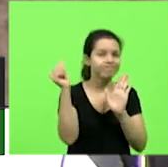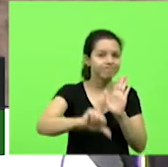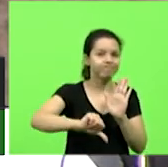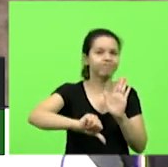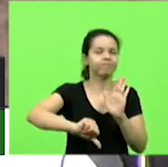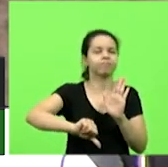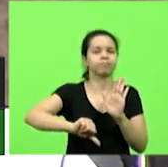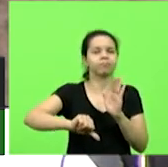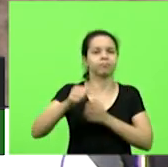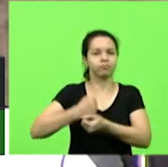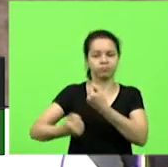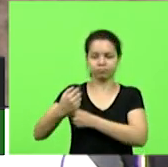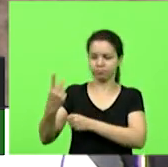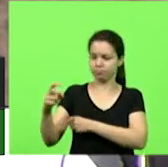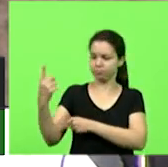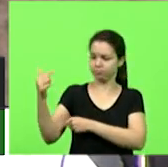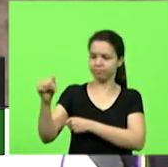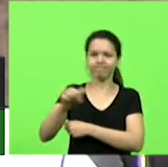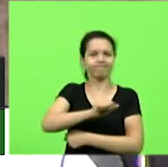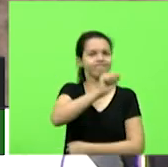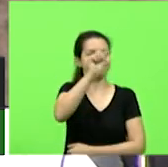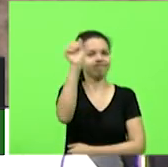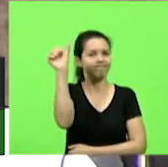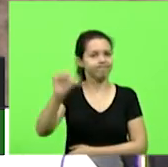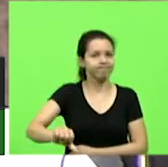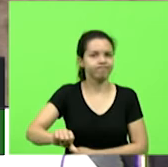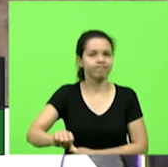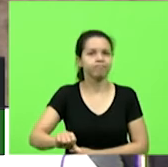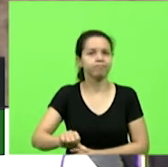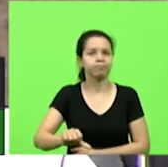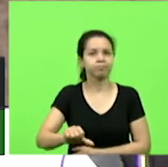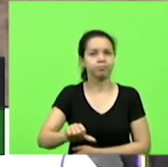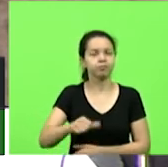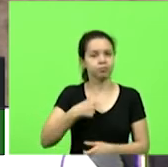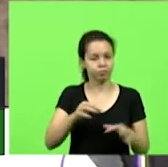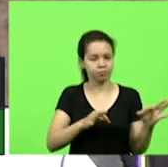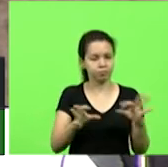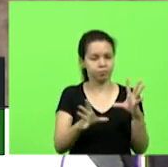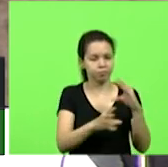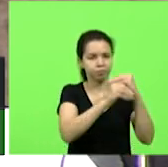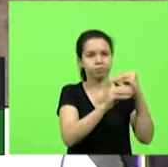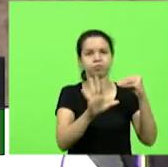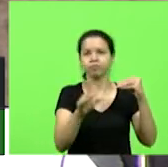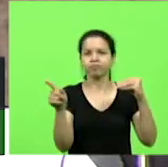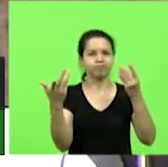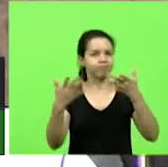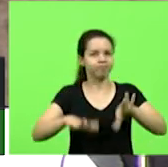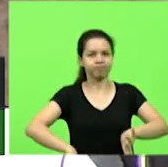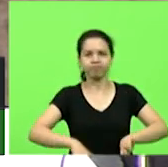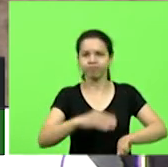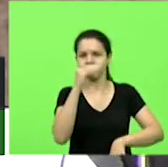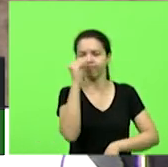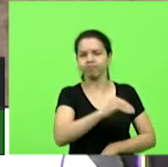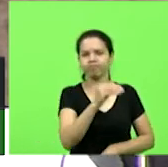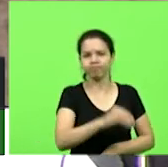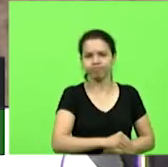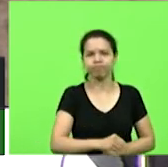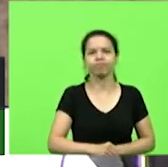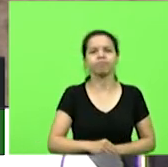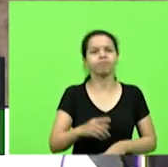Por isso fiz a emenda que infelizmente foi rejeitada. Foi rejeitada a minha emenda, por isso já tem as